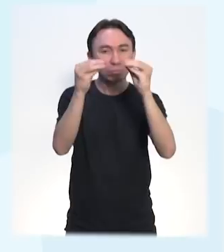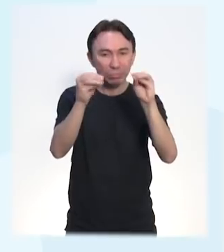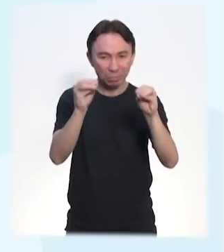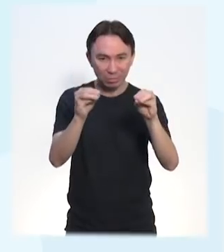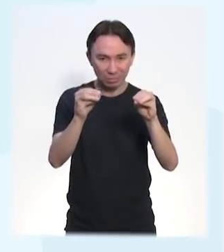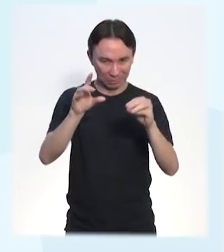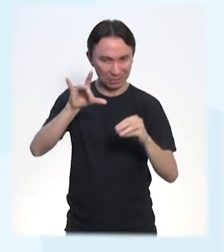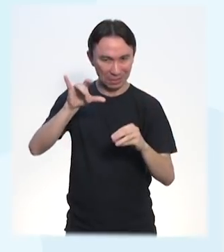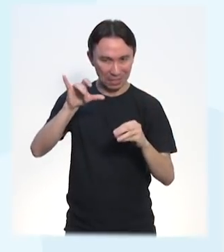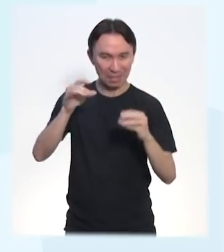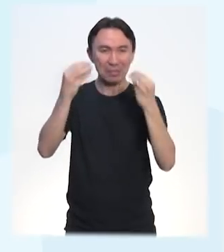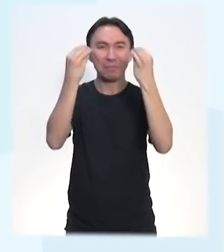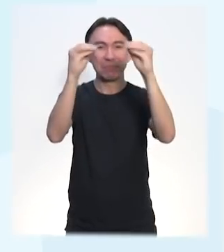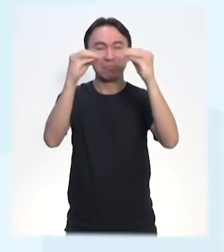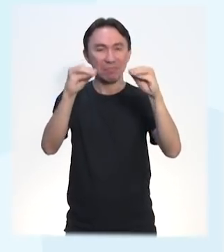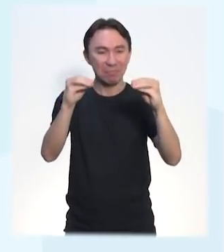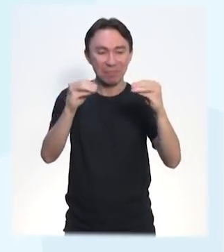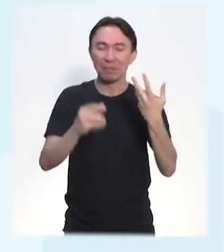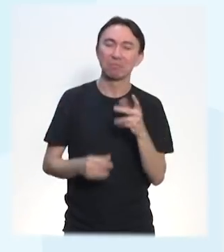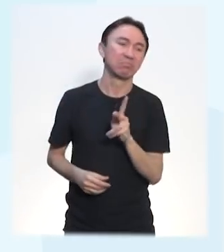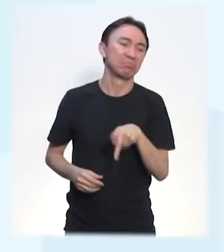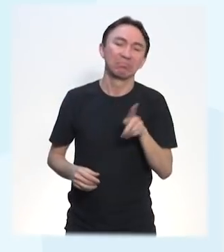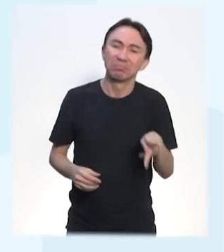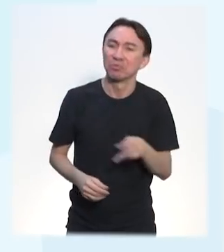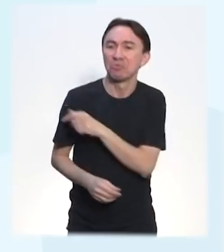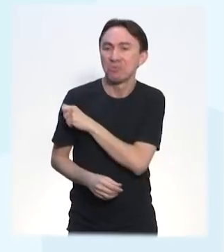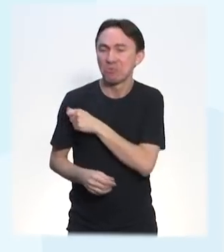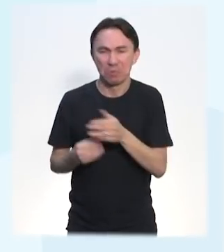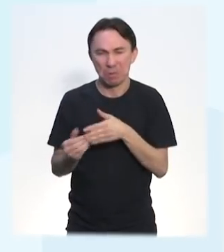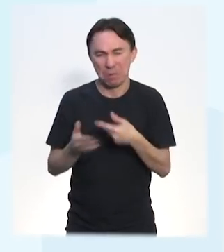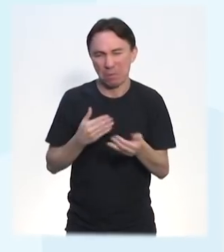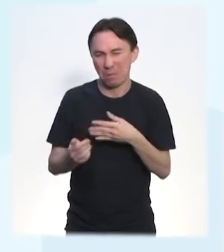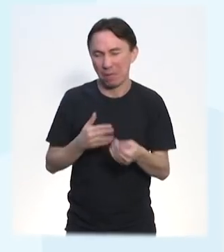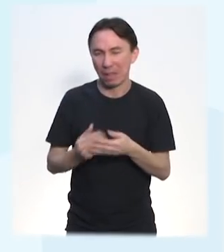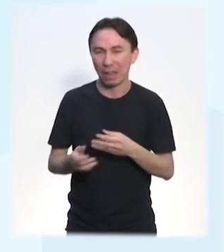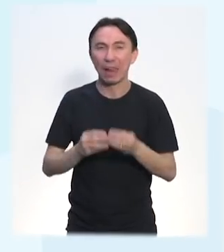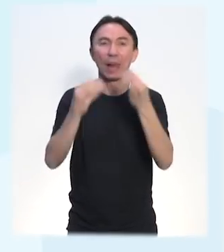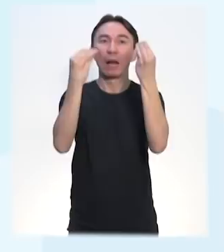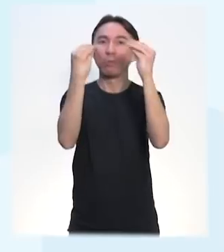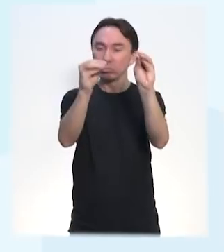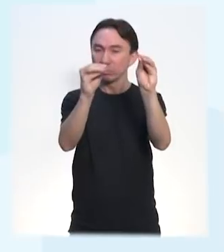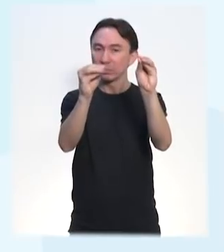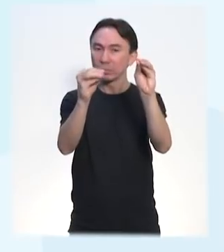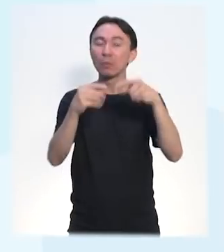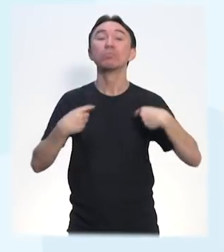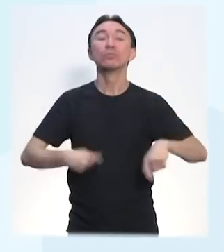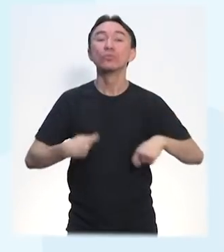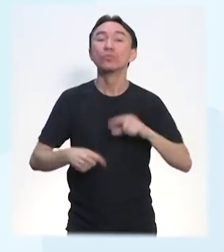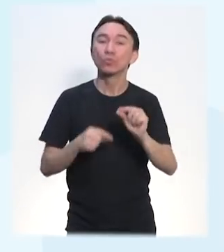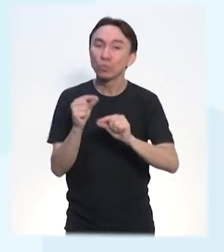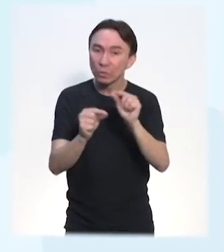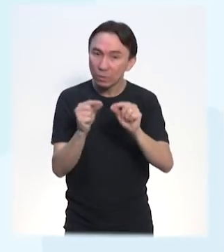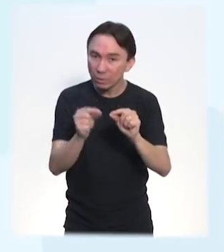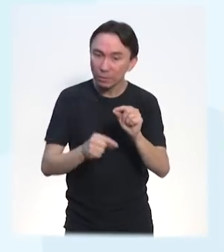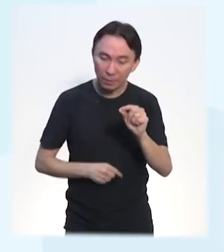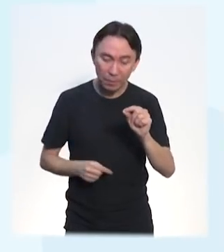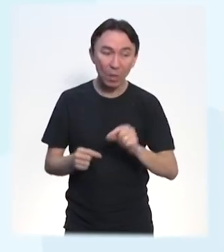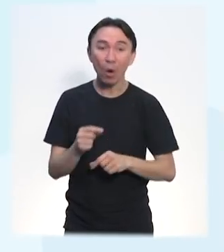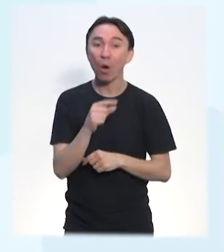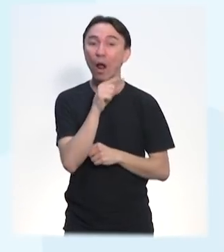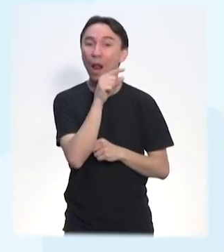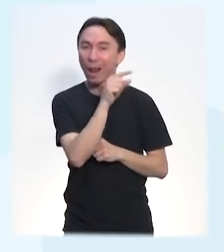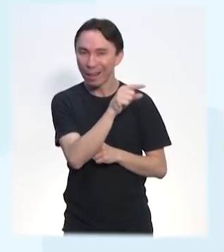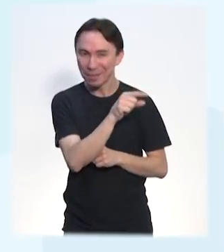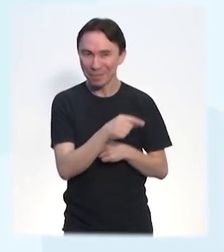representante da escola, quem for fazer essa postagem tem que fazer o seguinte, tem que marcar o Instagram da competição, né,